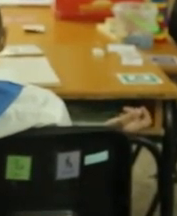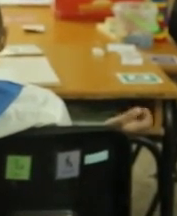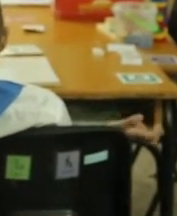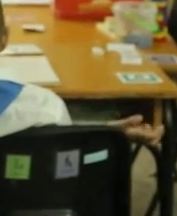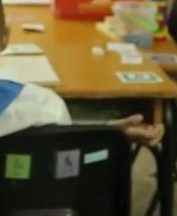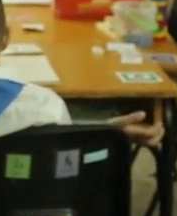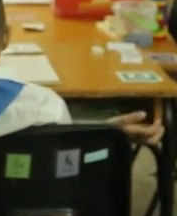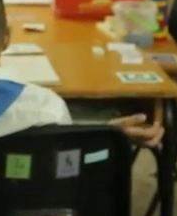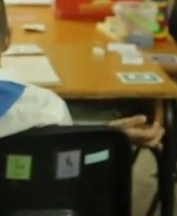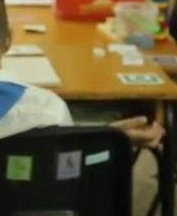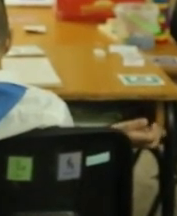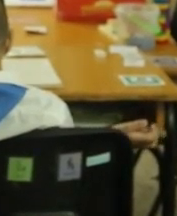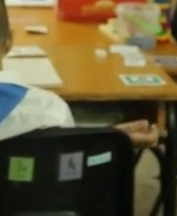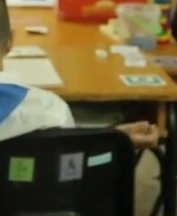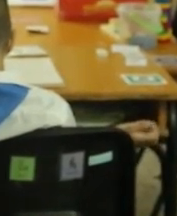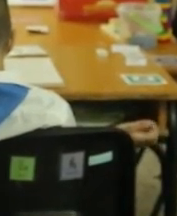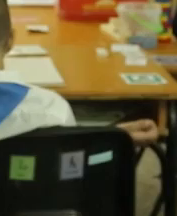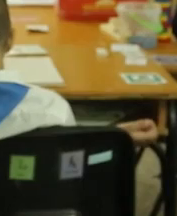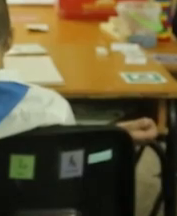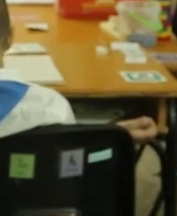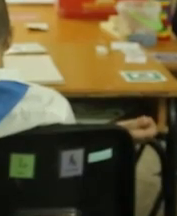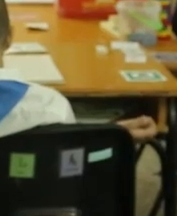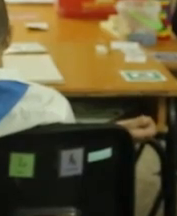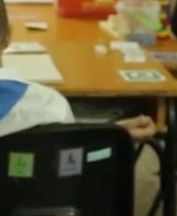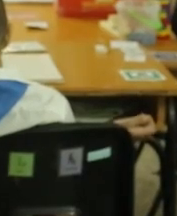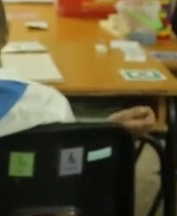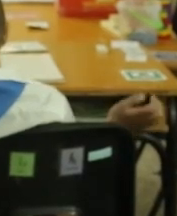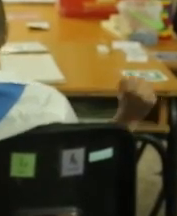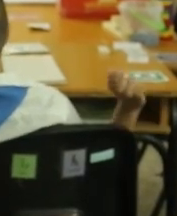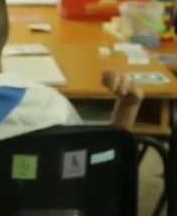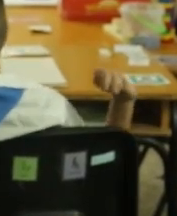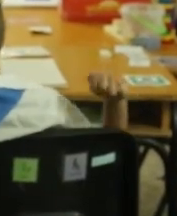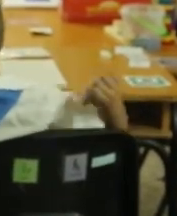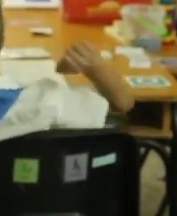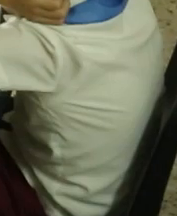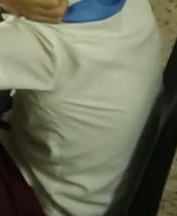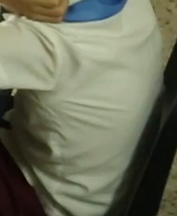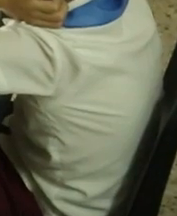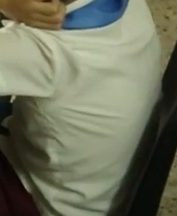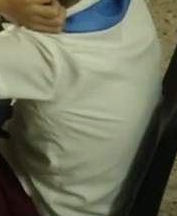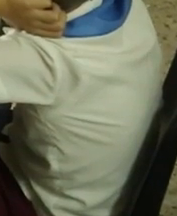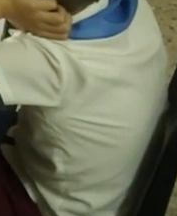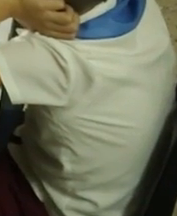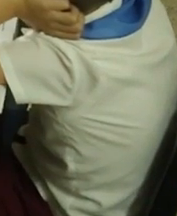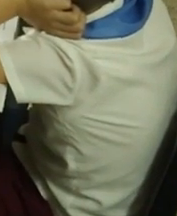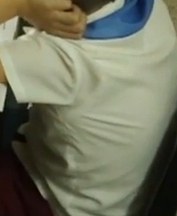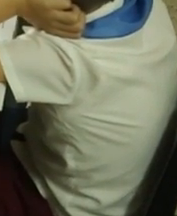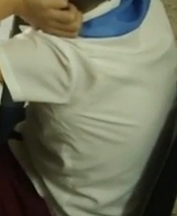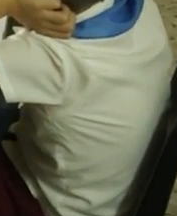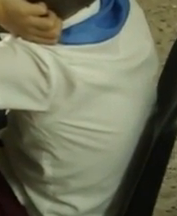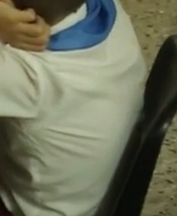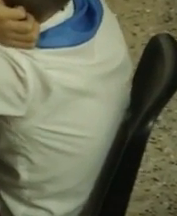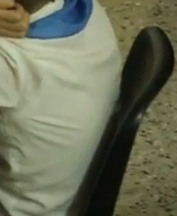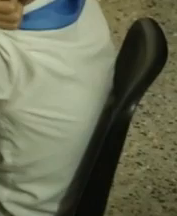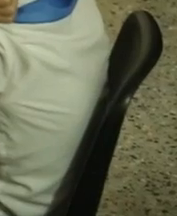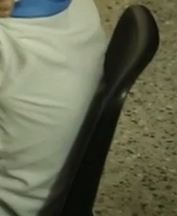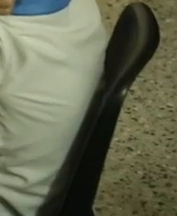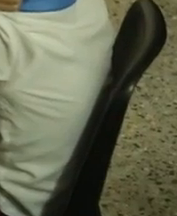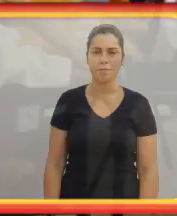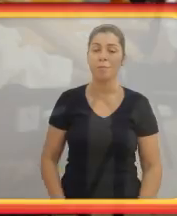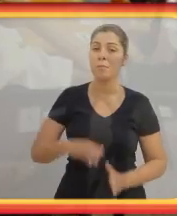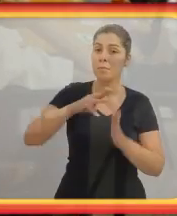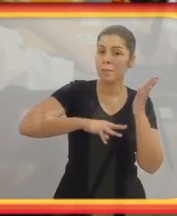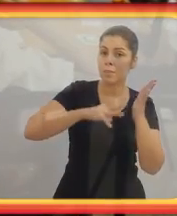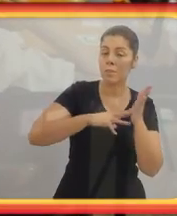mais fácil, a que todos conhecemos, que aparece nos livros. Para ler. Essa é a letra de moda. Tratamos que o método